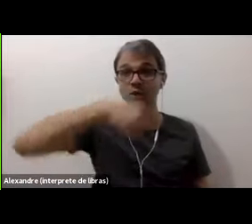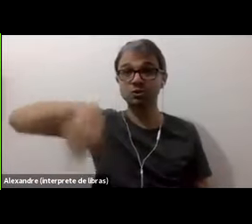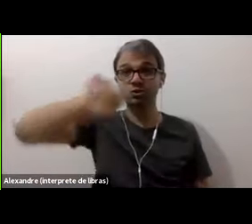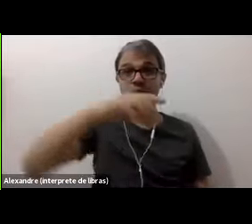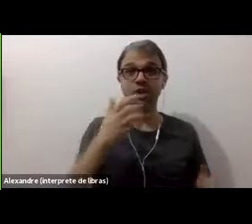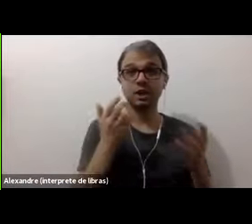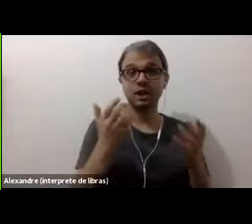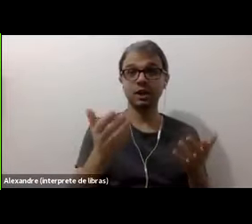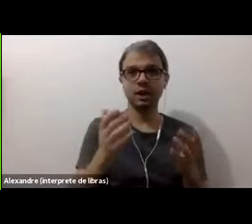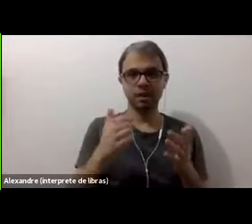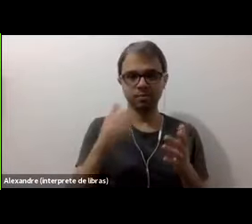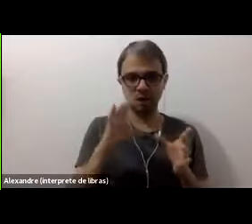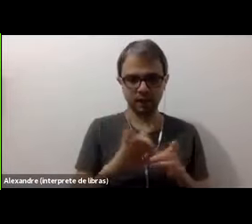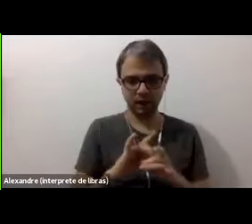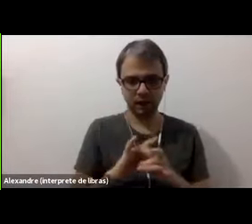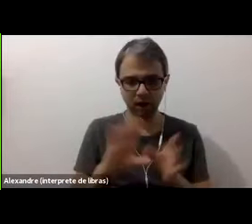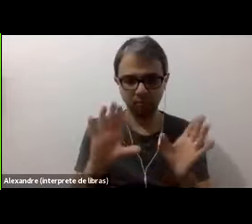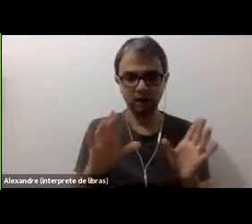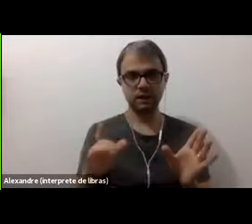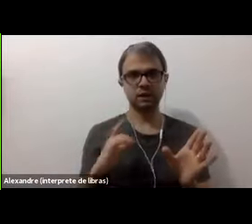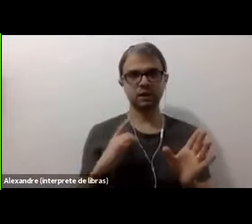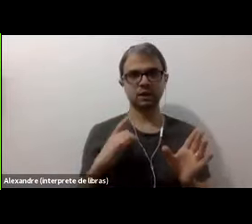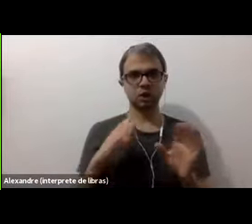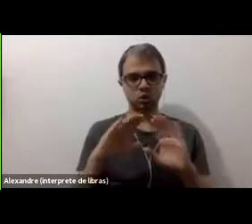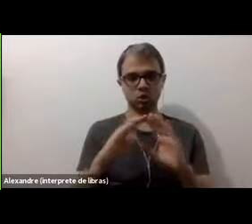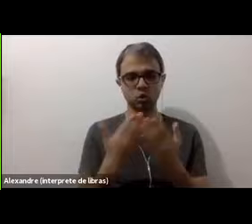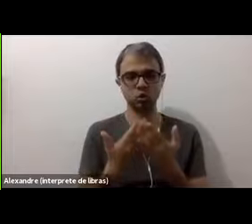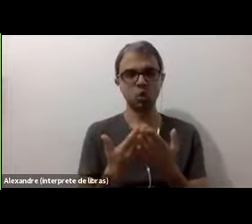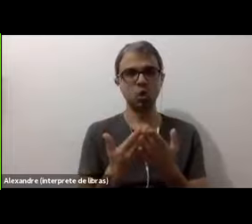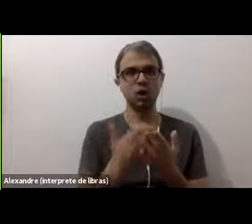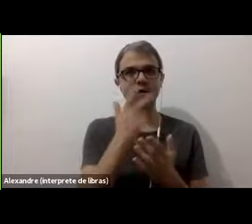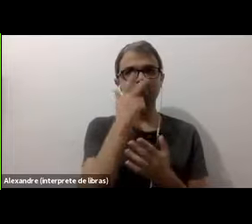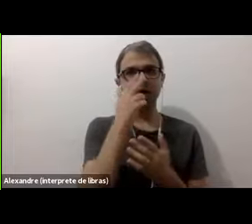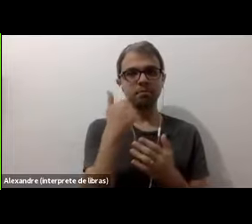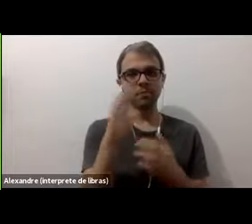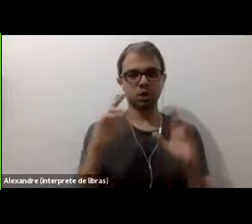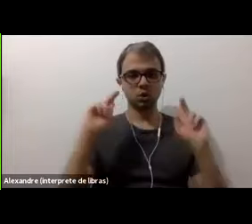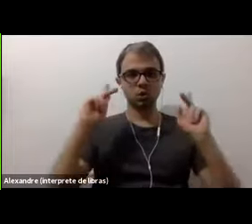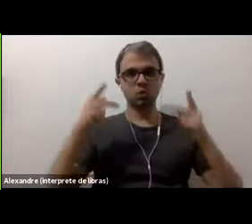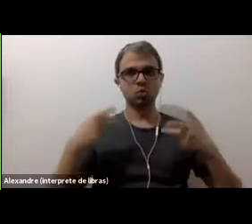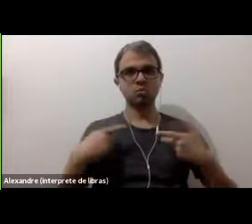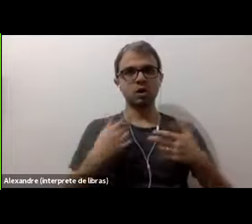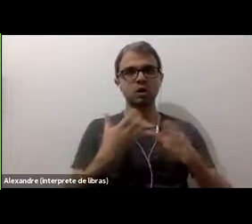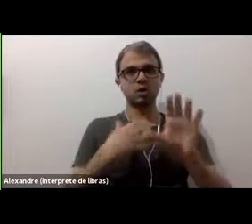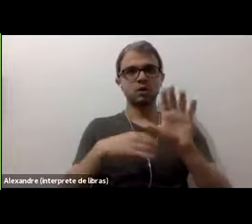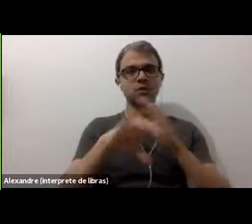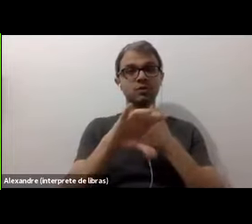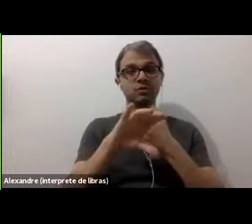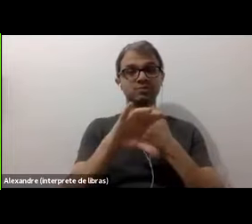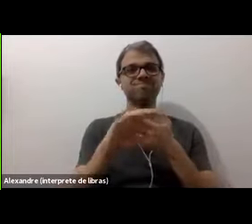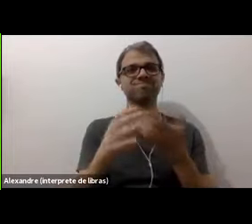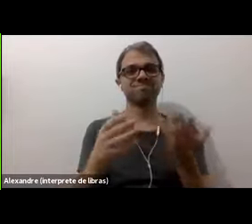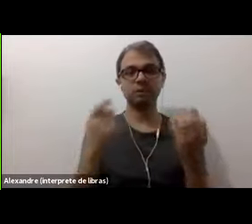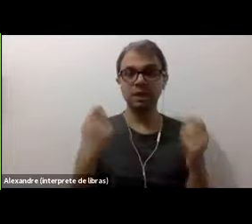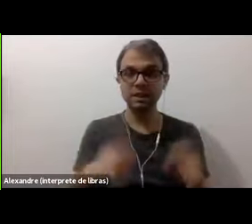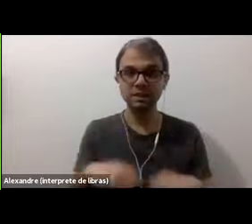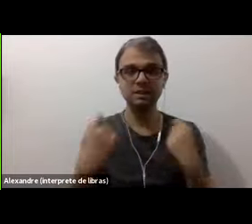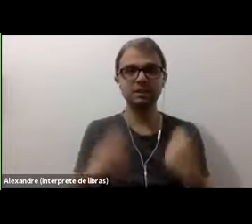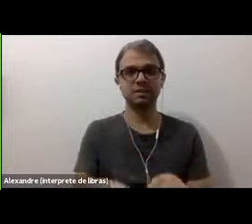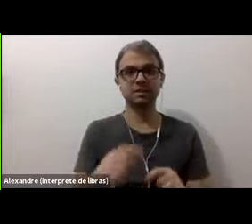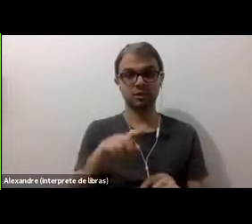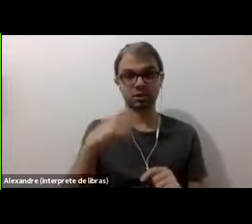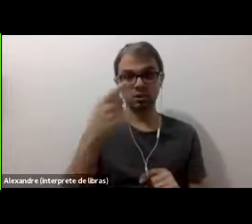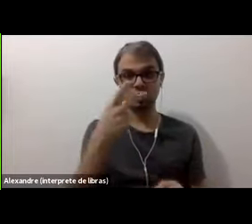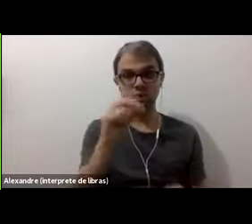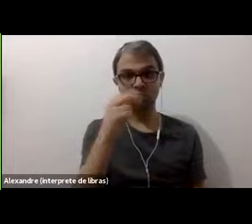é? Escolas mais humanizadas neste momento, neste ano, para 2021, e eu tenho certeza que para